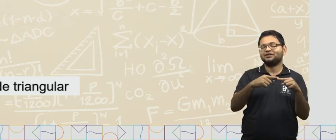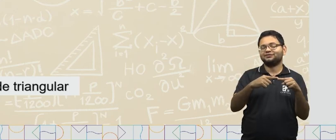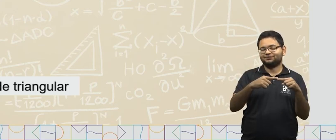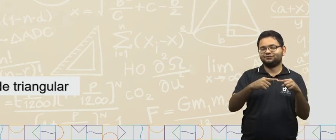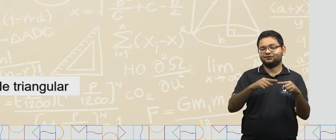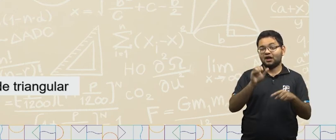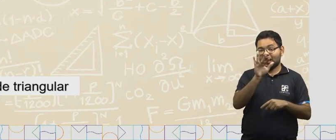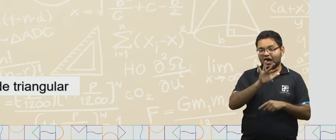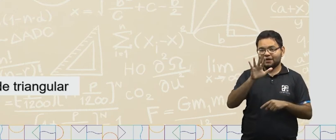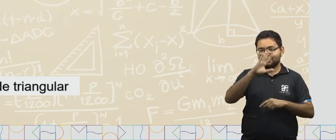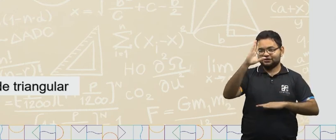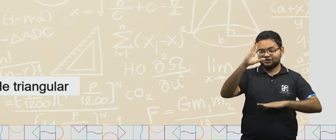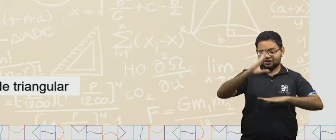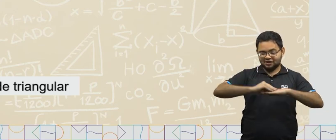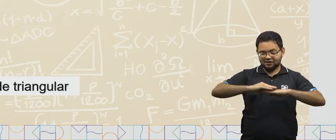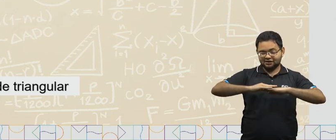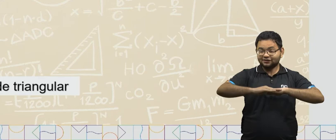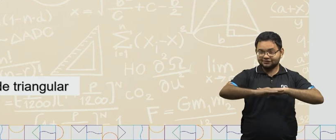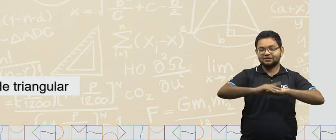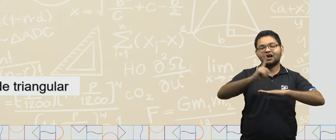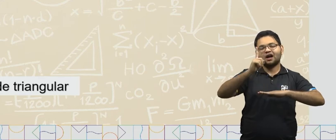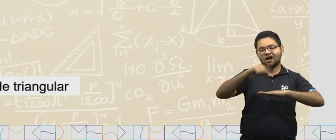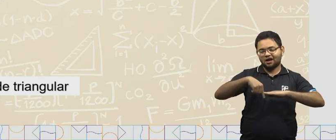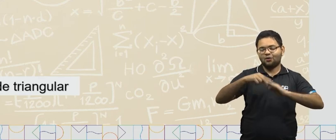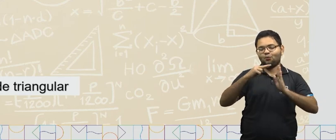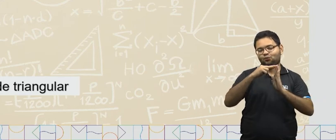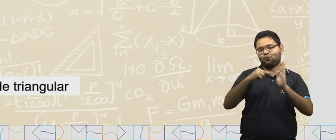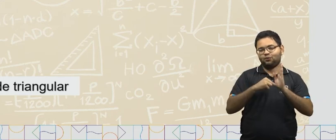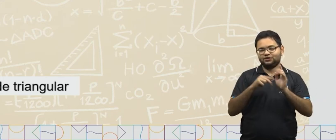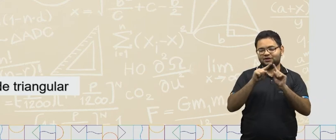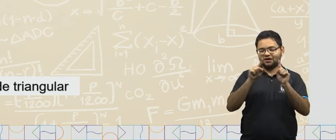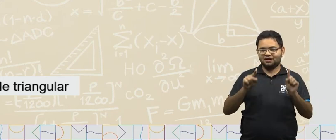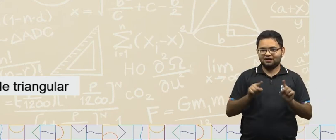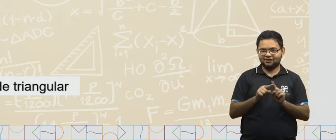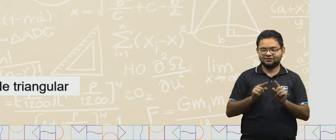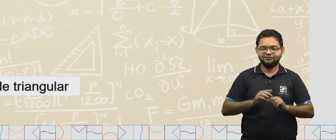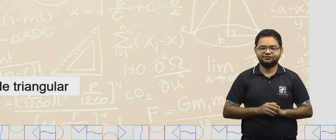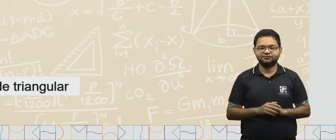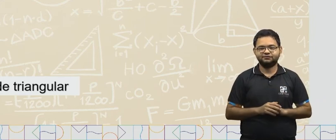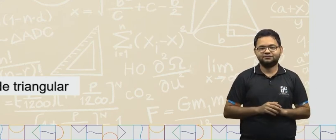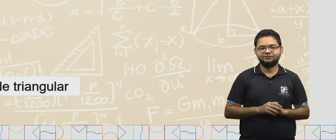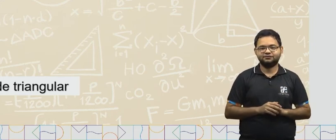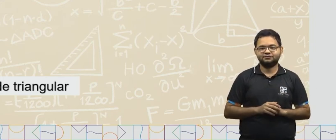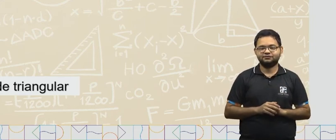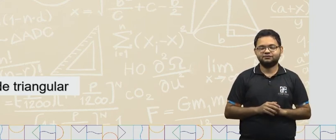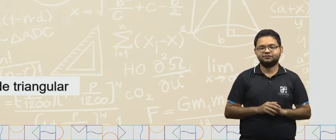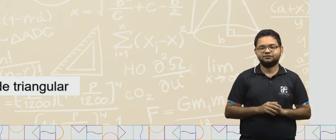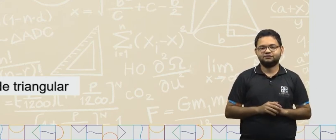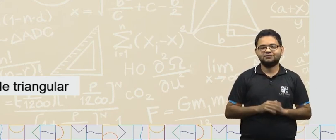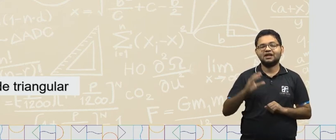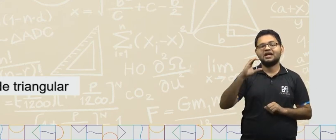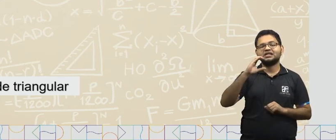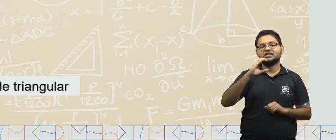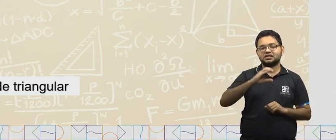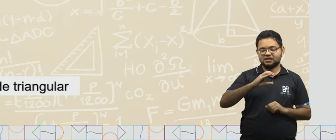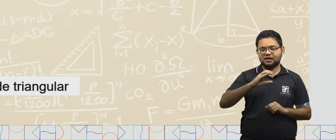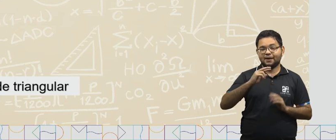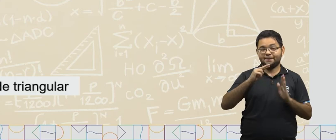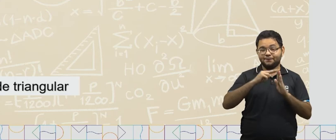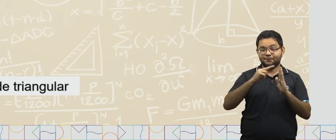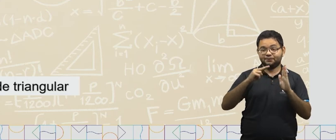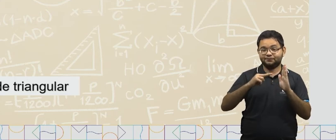que você está vendo aí, ó, é de um prisma quadrangular. E por último, vamos ligar a